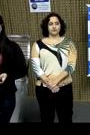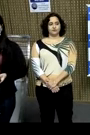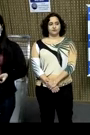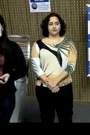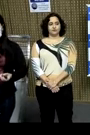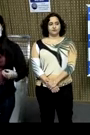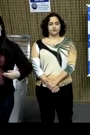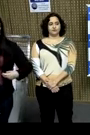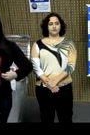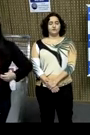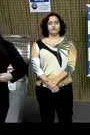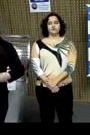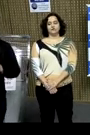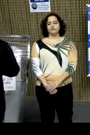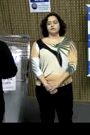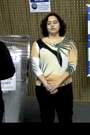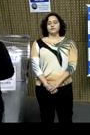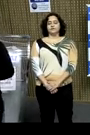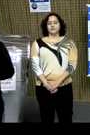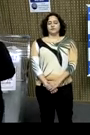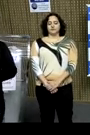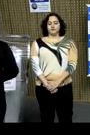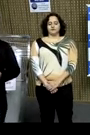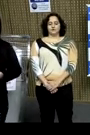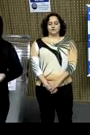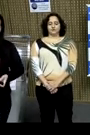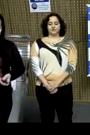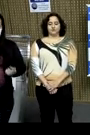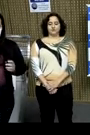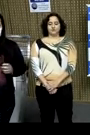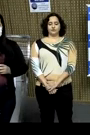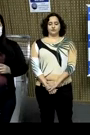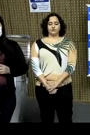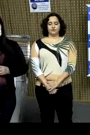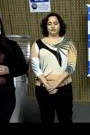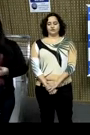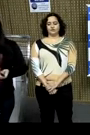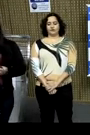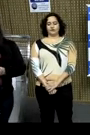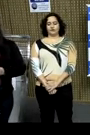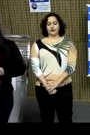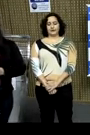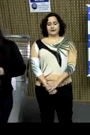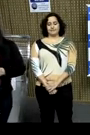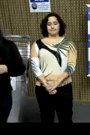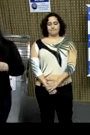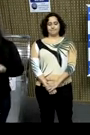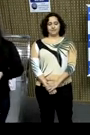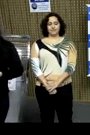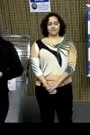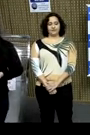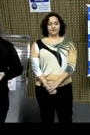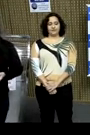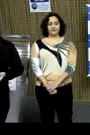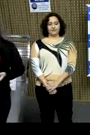2020 15% dessas consultas e no primeiro semestre 18%. A consulta médica a esse público foi apenas